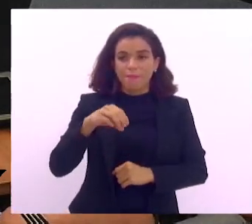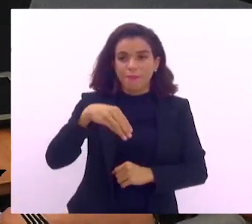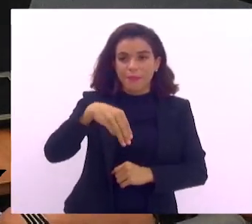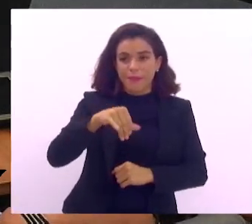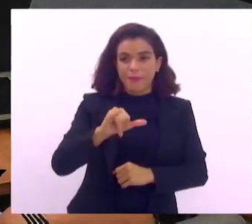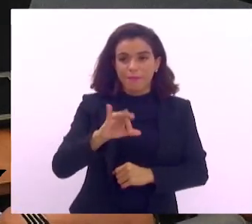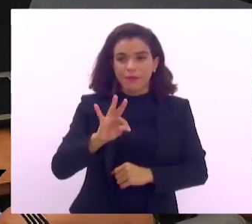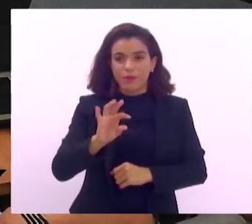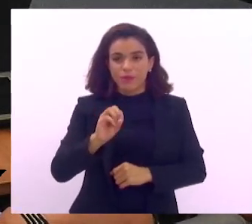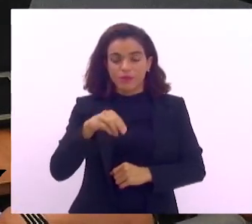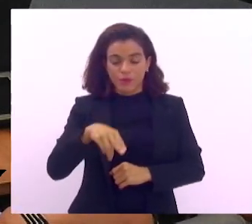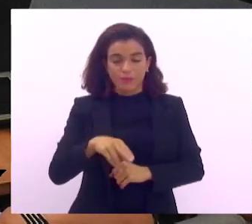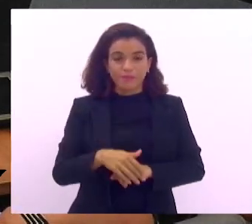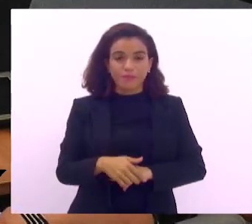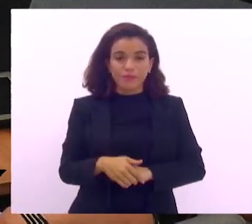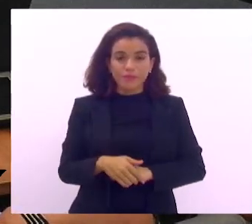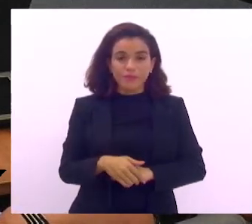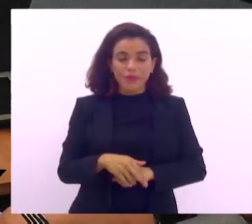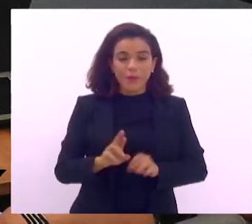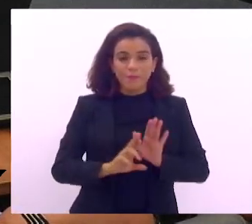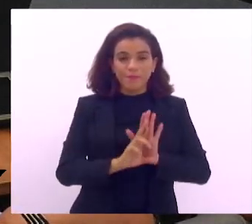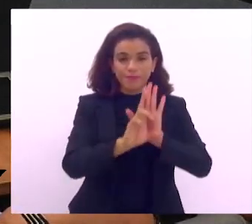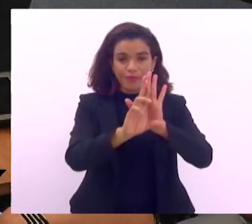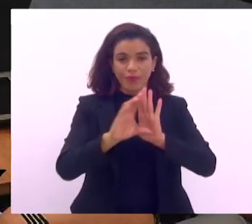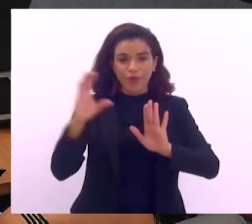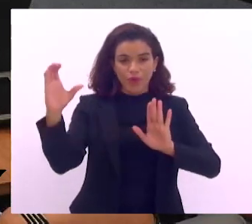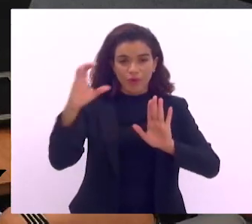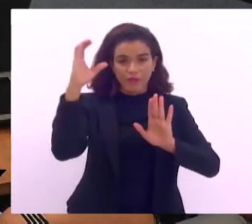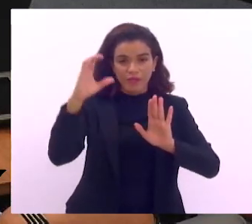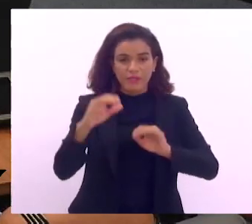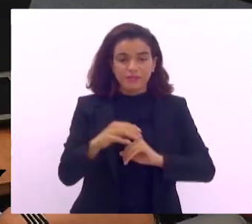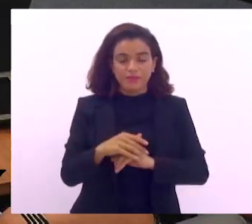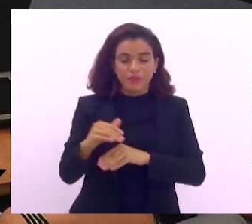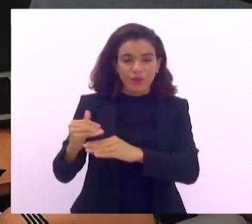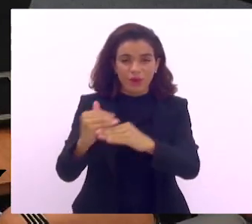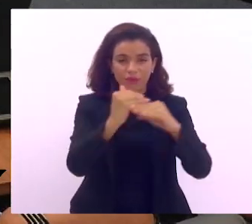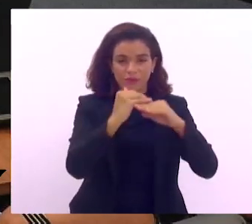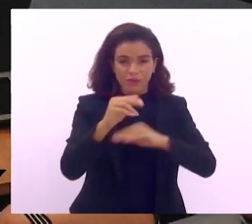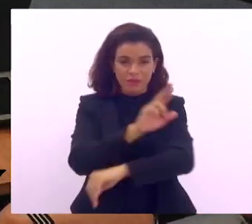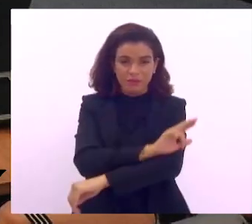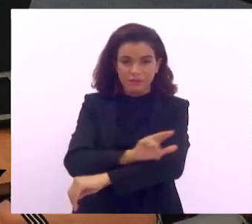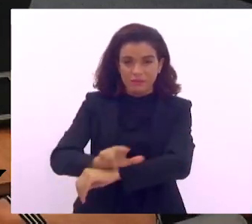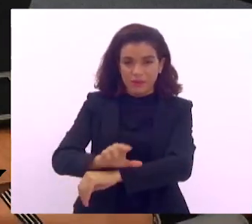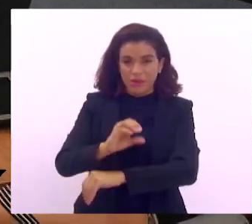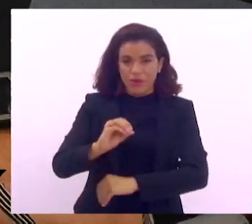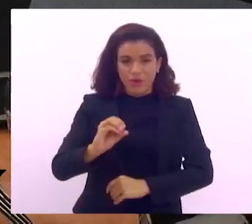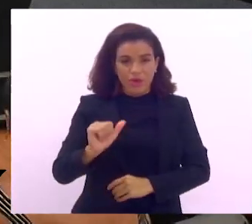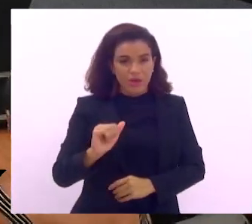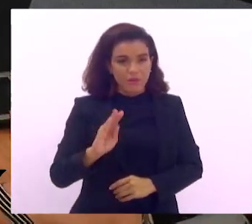Melo, representante da Confederação de Assistência à Igualdade Racial da OAB,